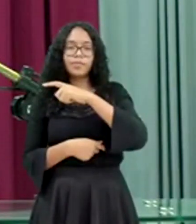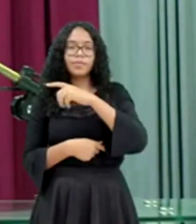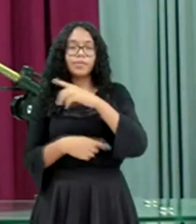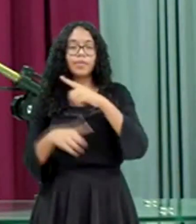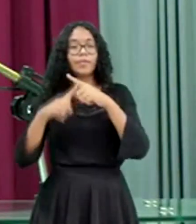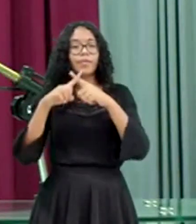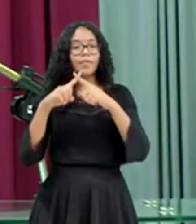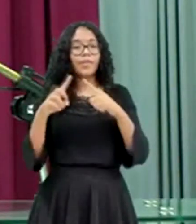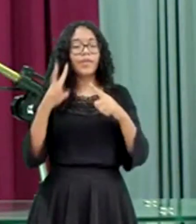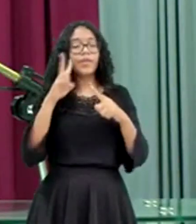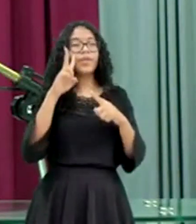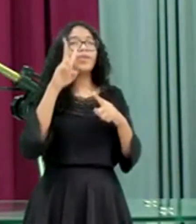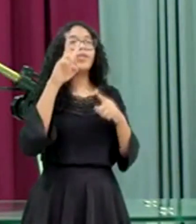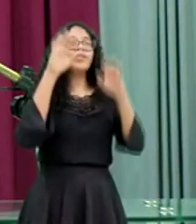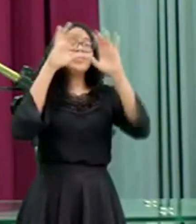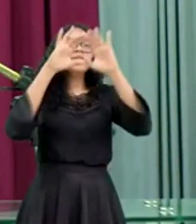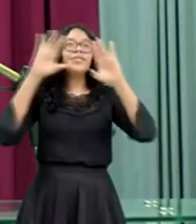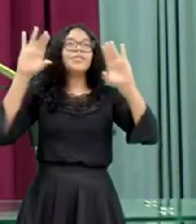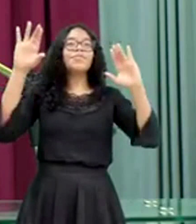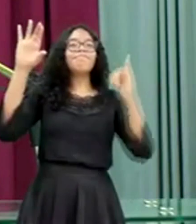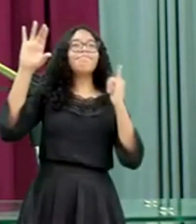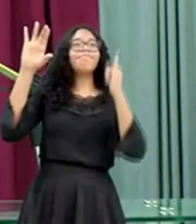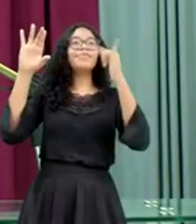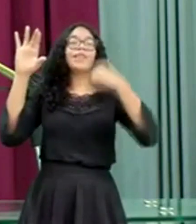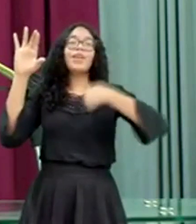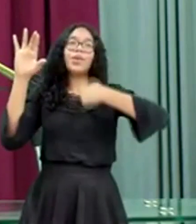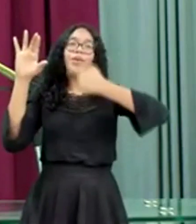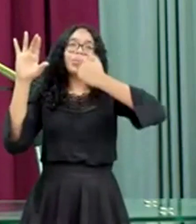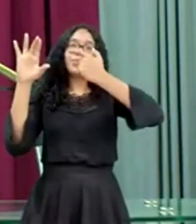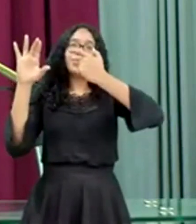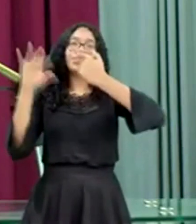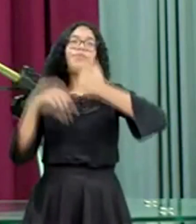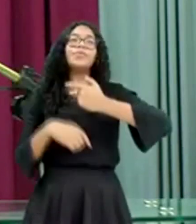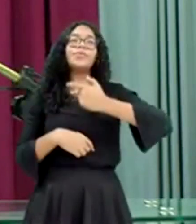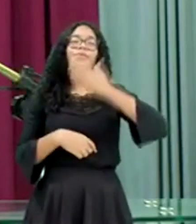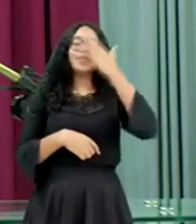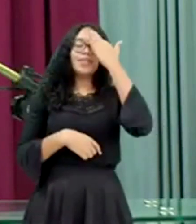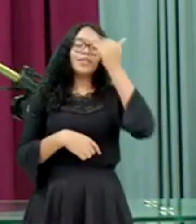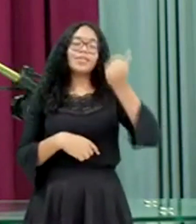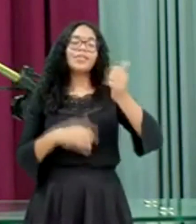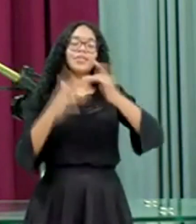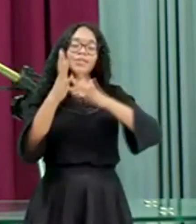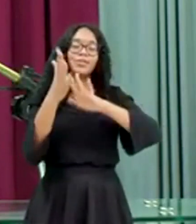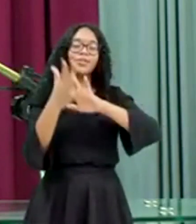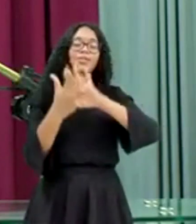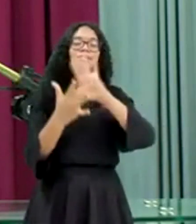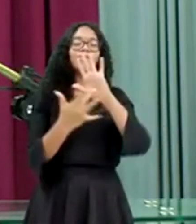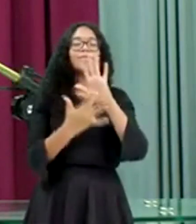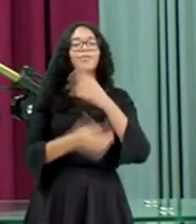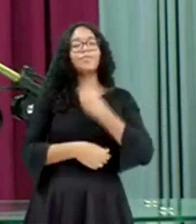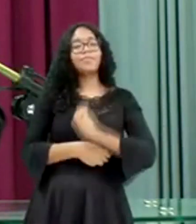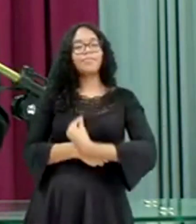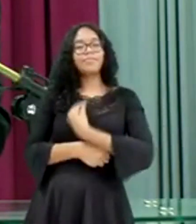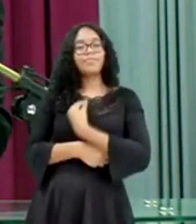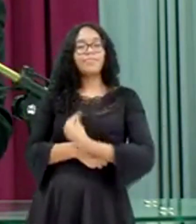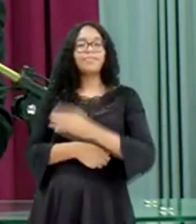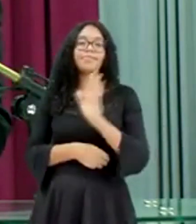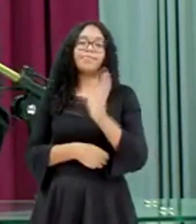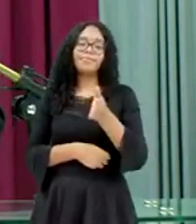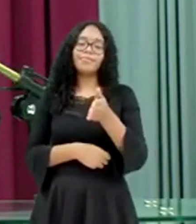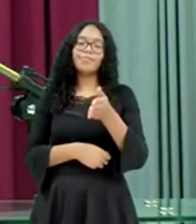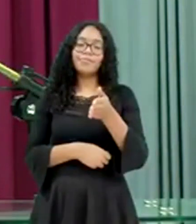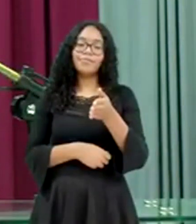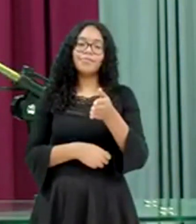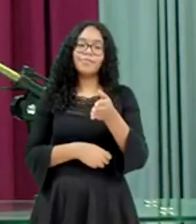ainda olha para o céu e diz: eu sei que o meu Redentor vive,